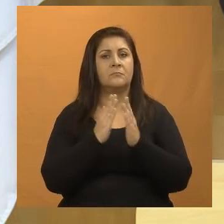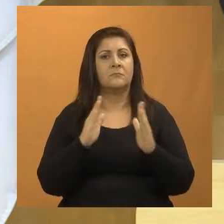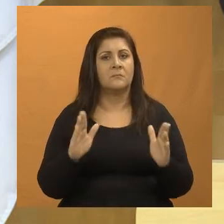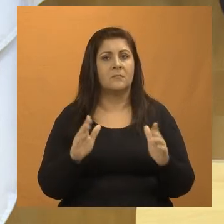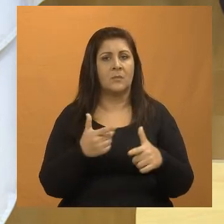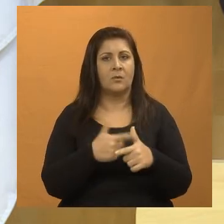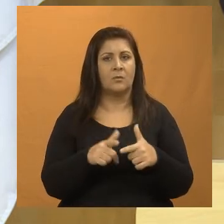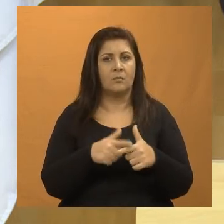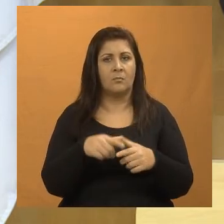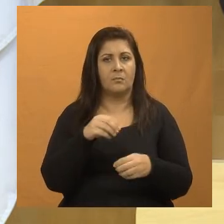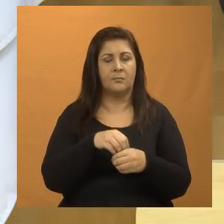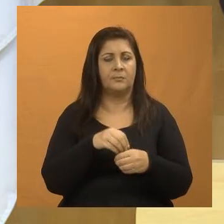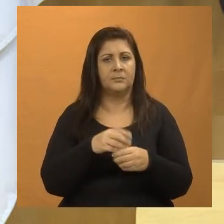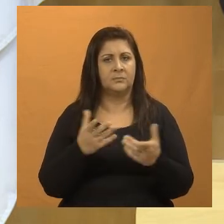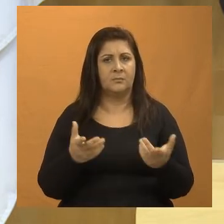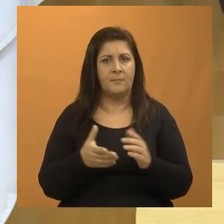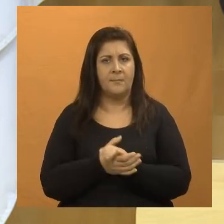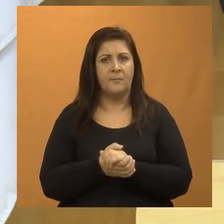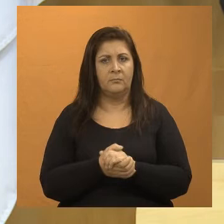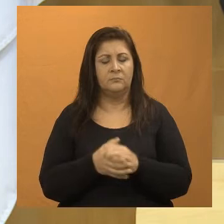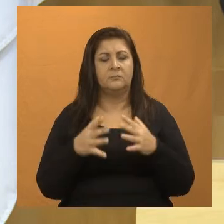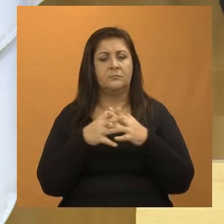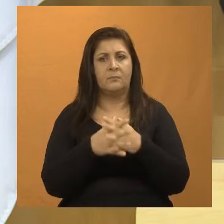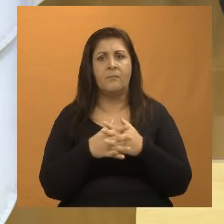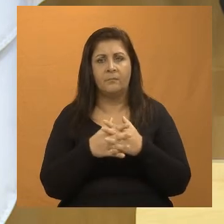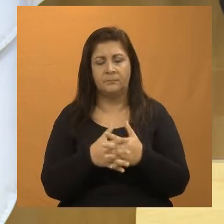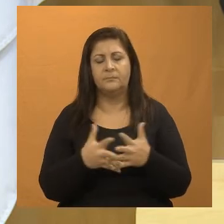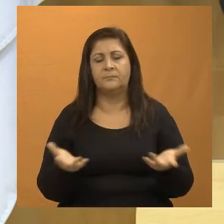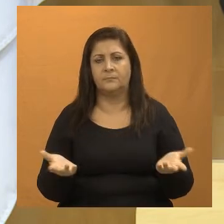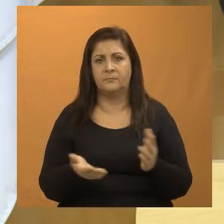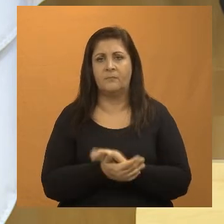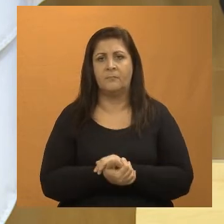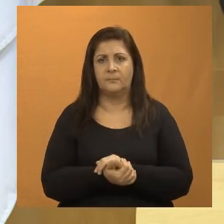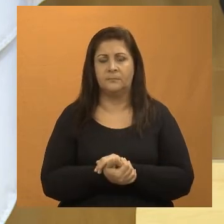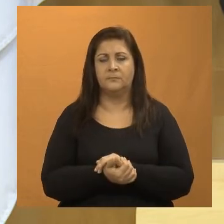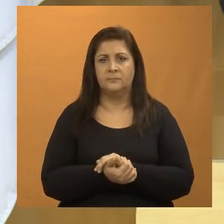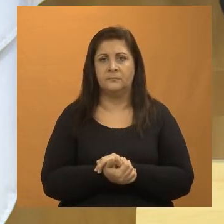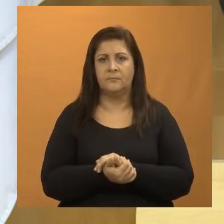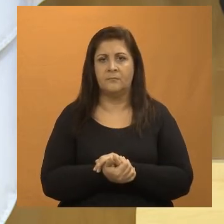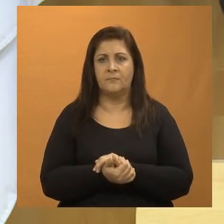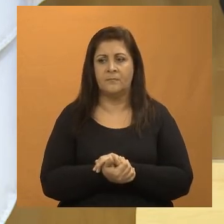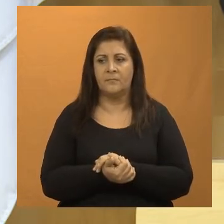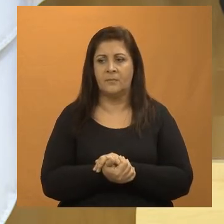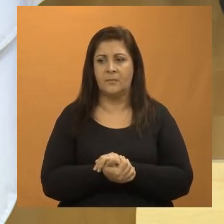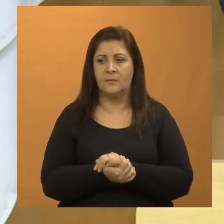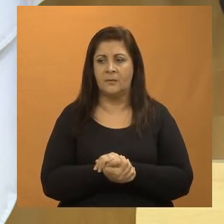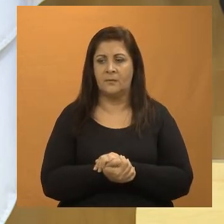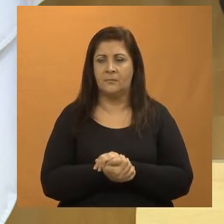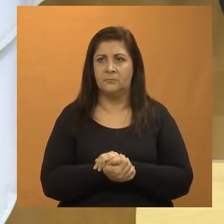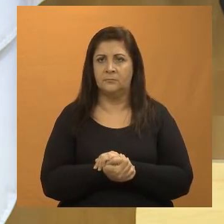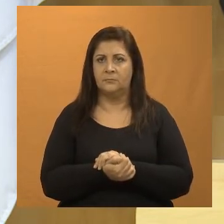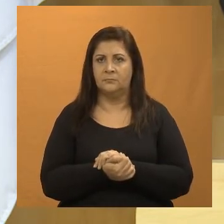problema interno respingar na instituição maior que é a Federação Paulista de Futebol.